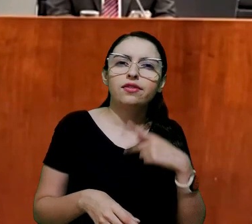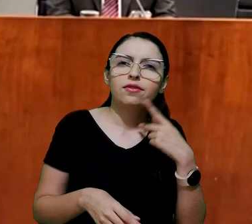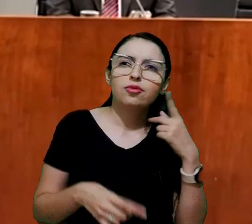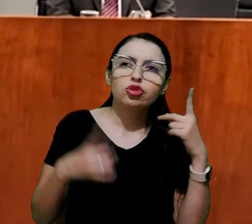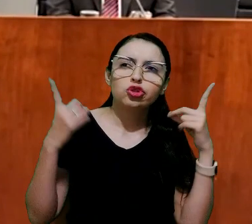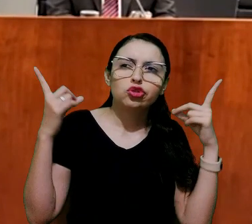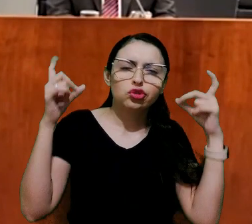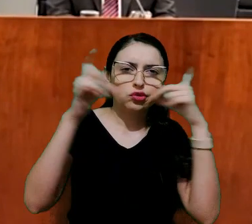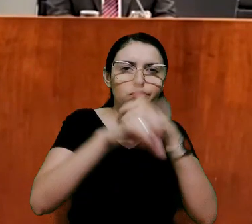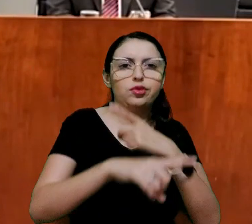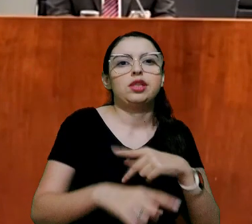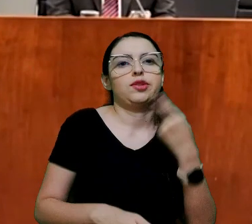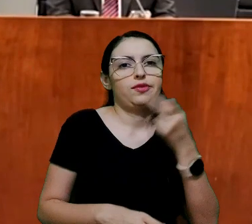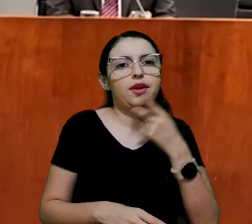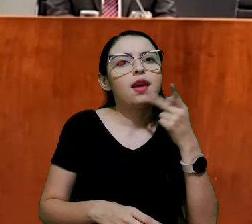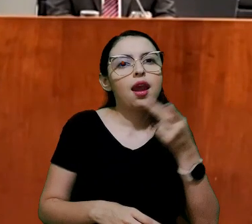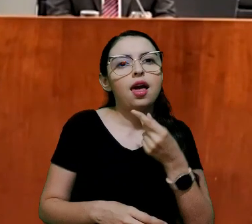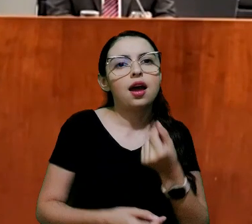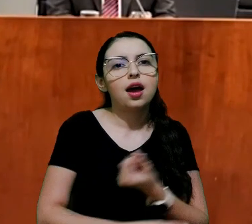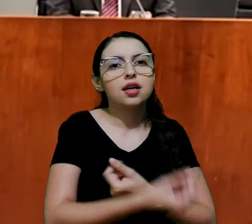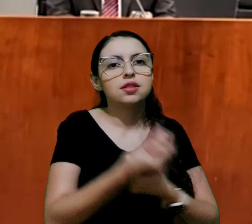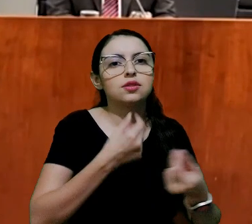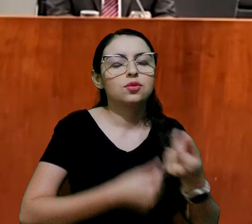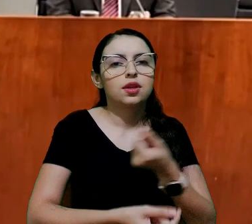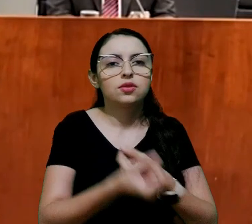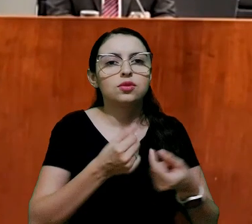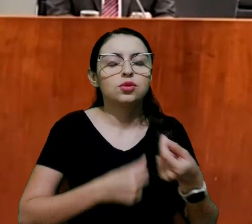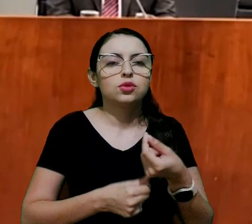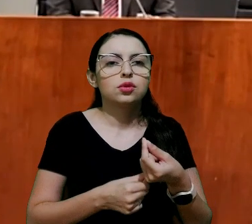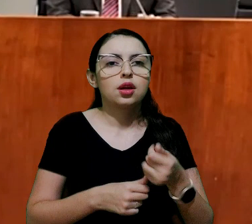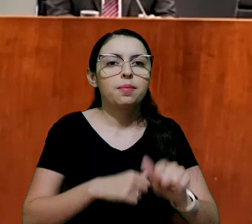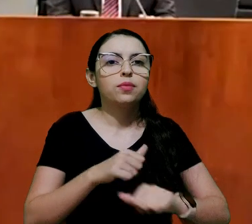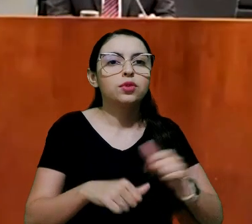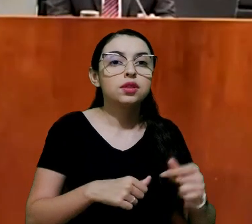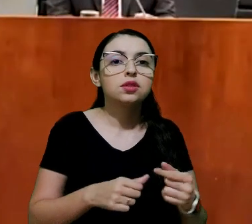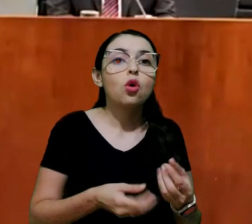riquezas. Como as riquezas circulam?